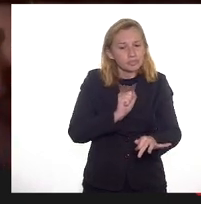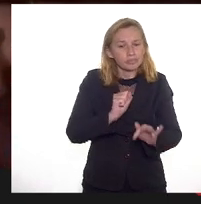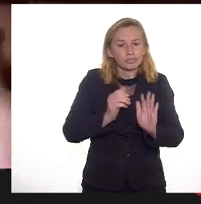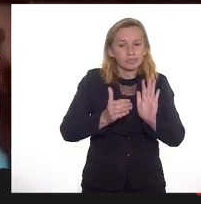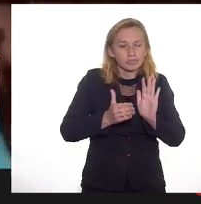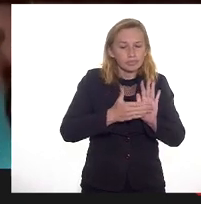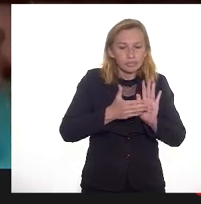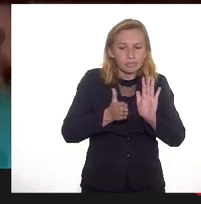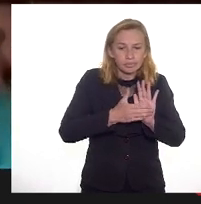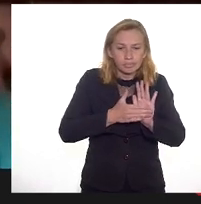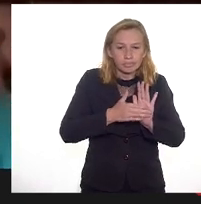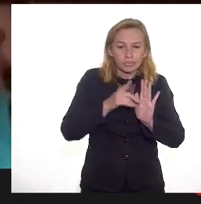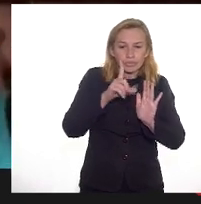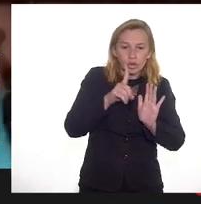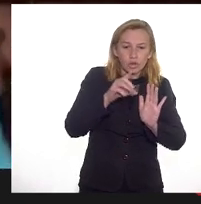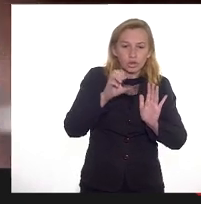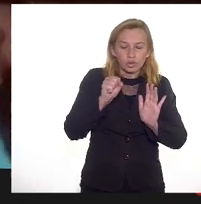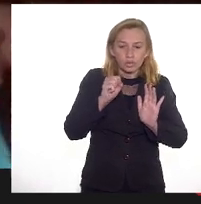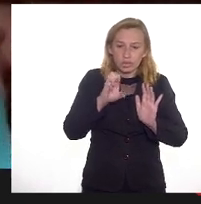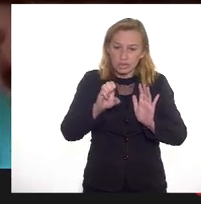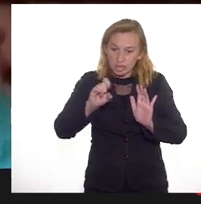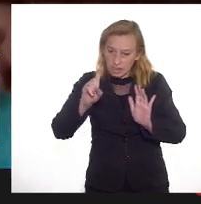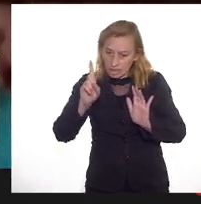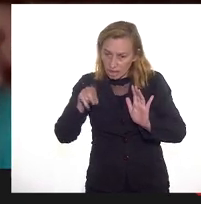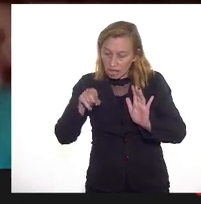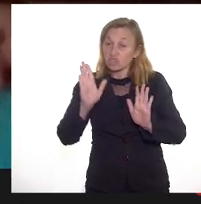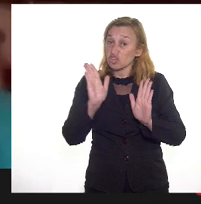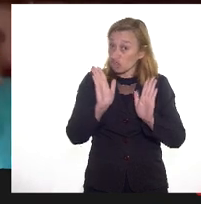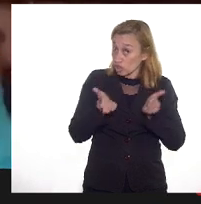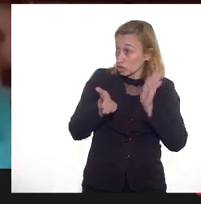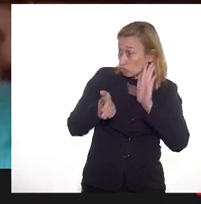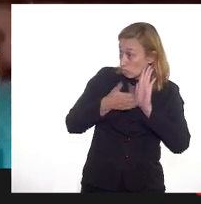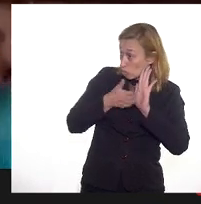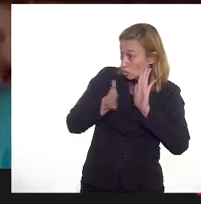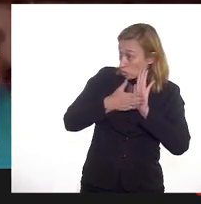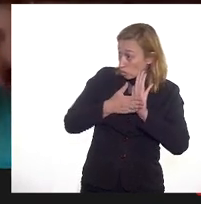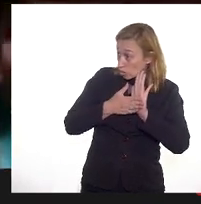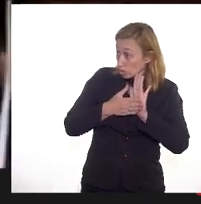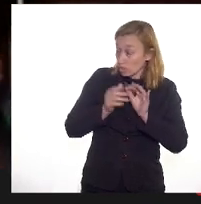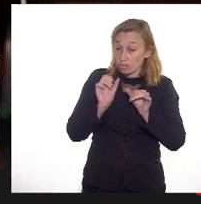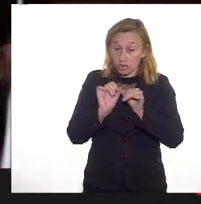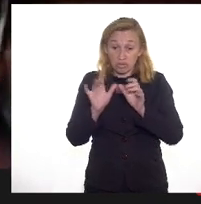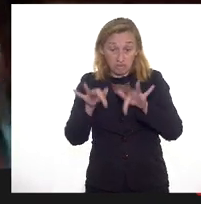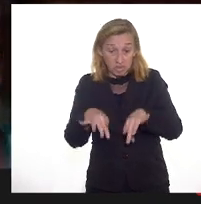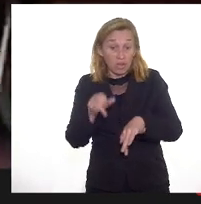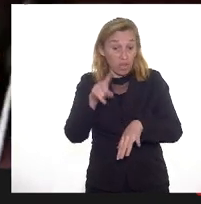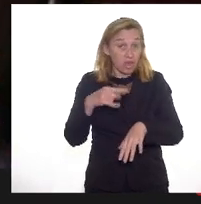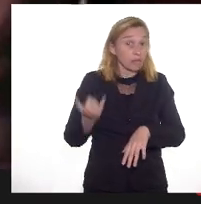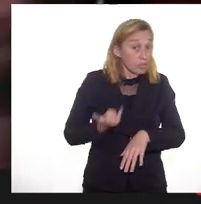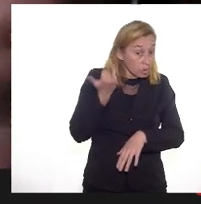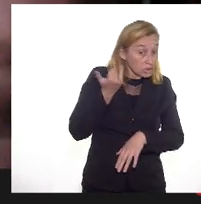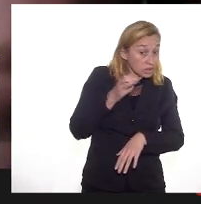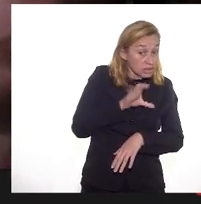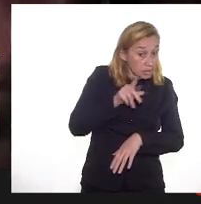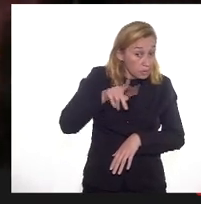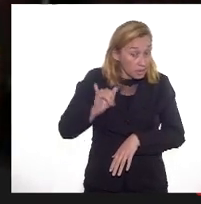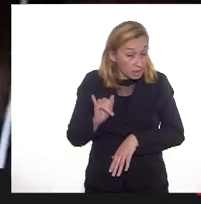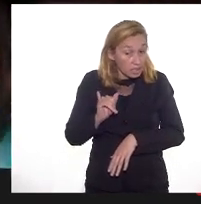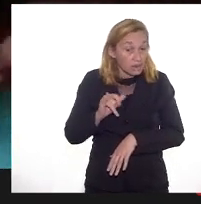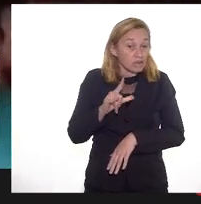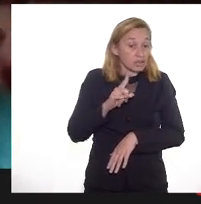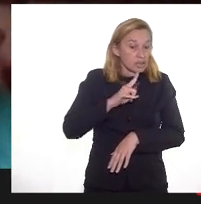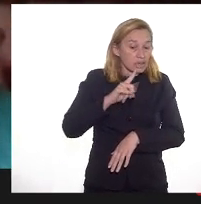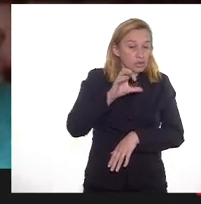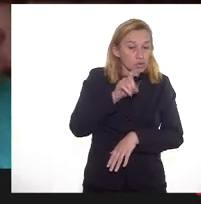um dossiê, por exemplo, já deixo aqui essa proposta, que faria no final, mas eu acho que é importante que essa CPI tenha